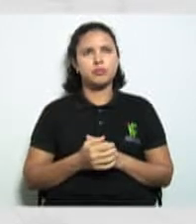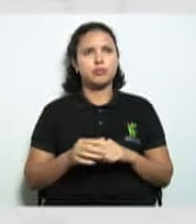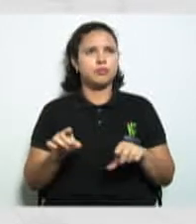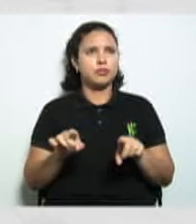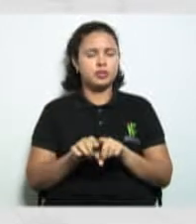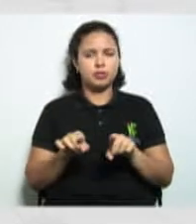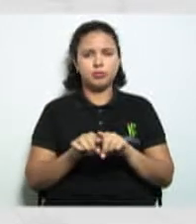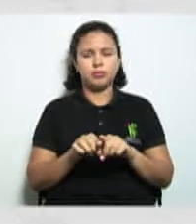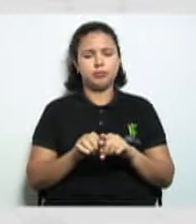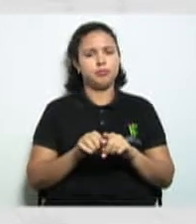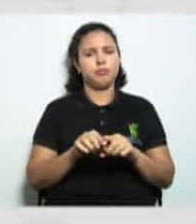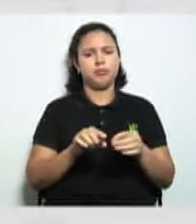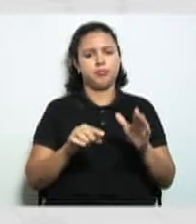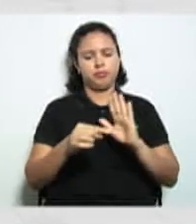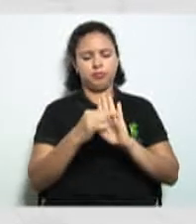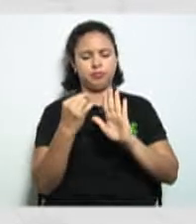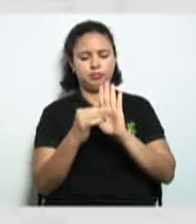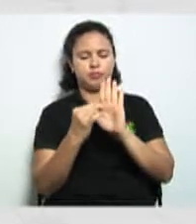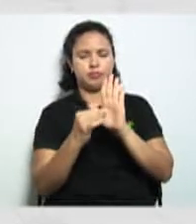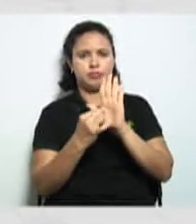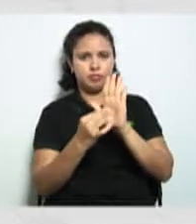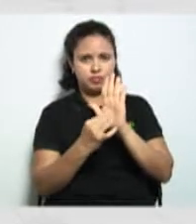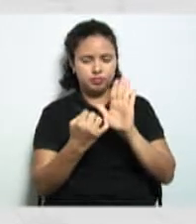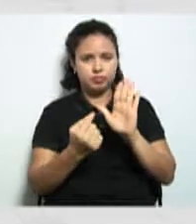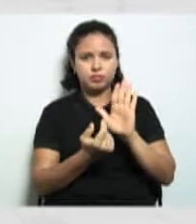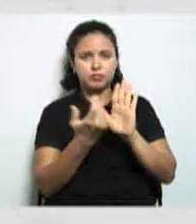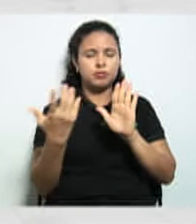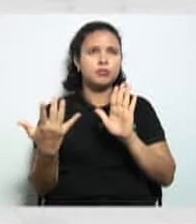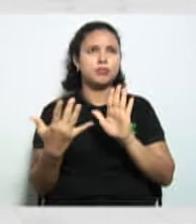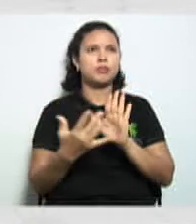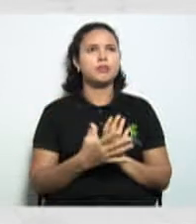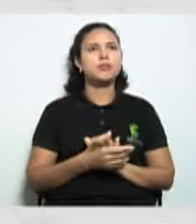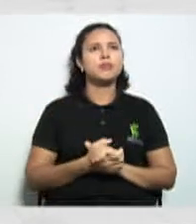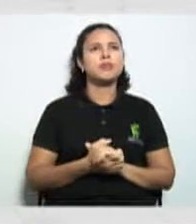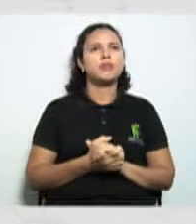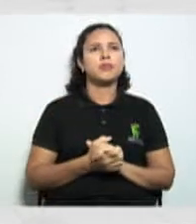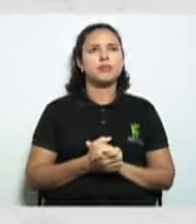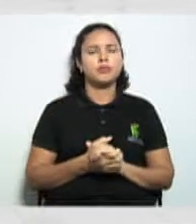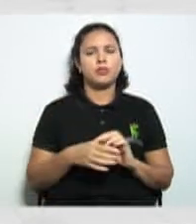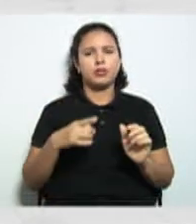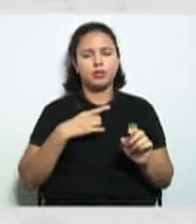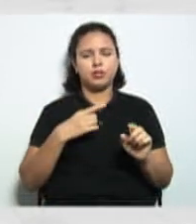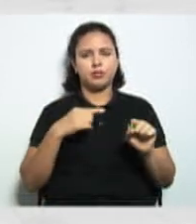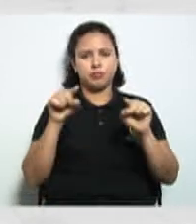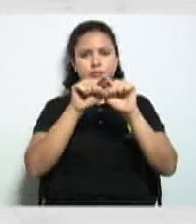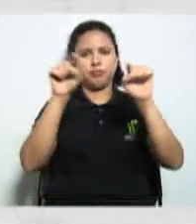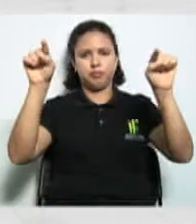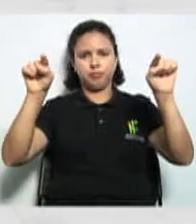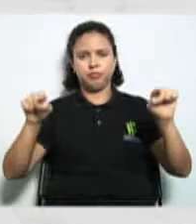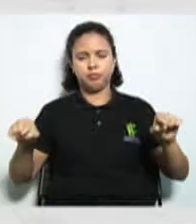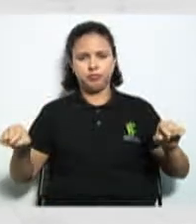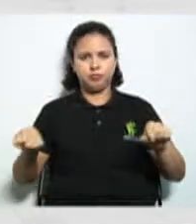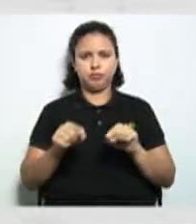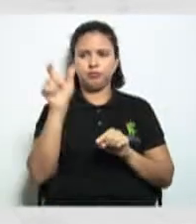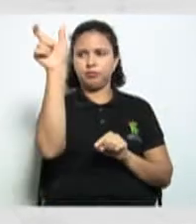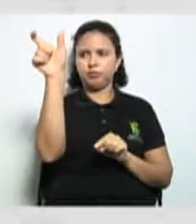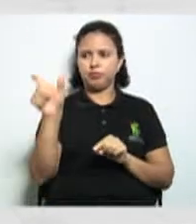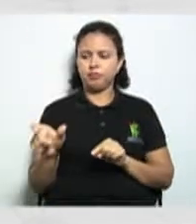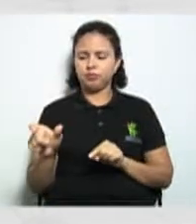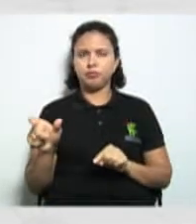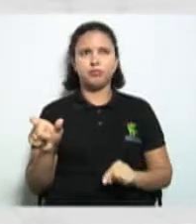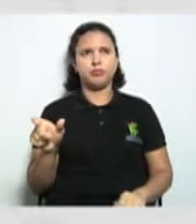entre linhas. Aí, nós temos as margens, que são 3 centímetros